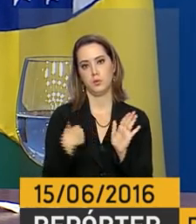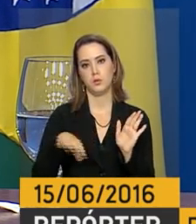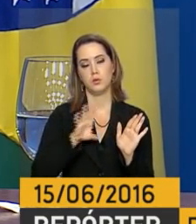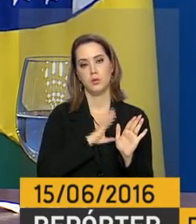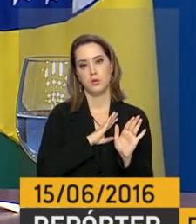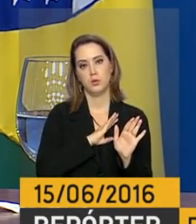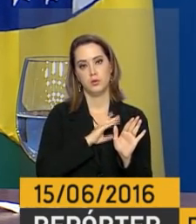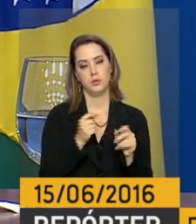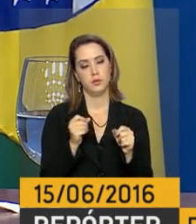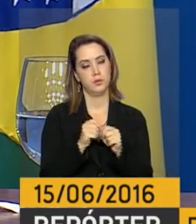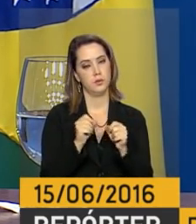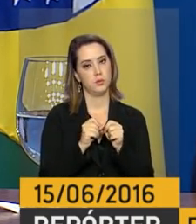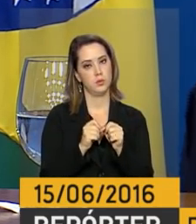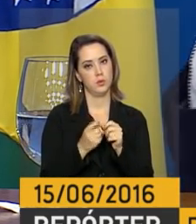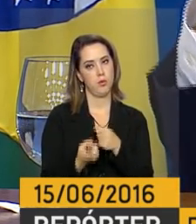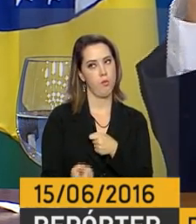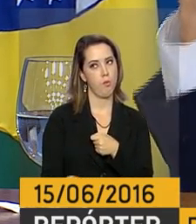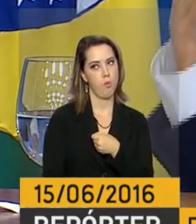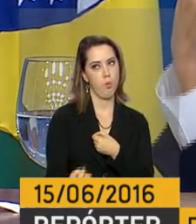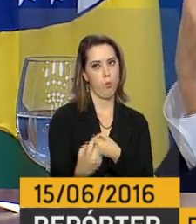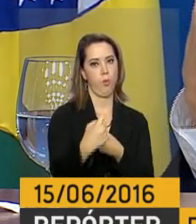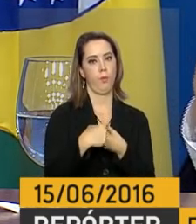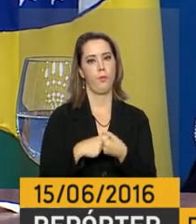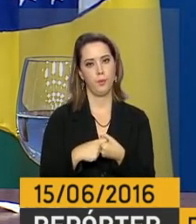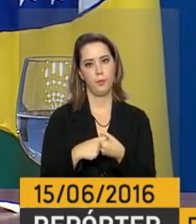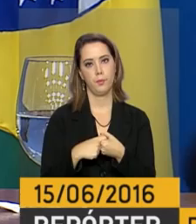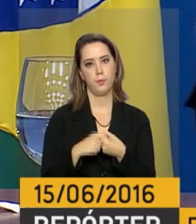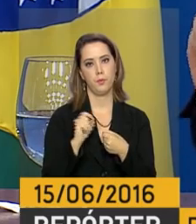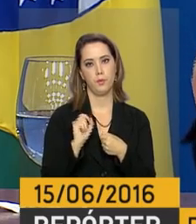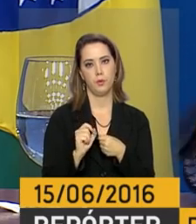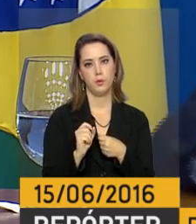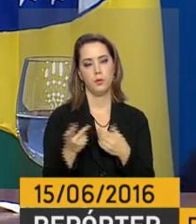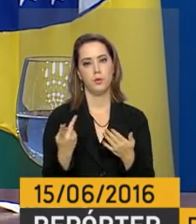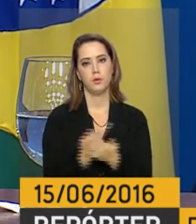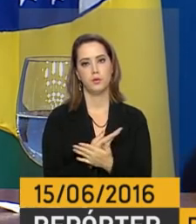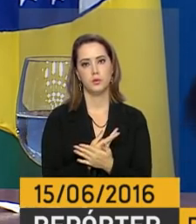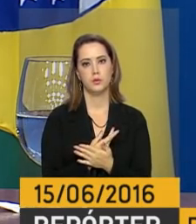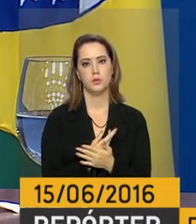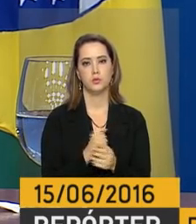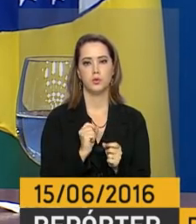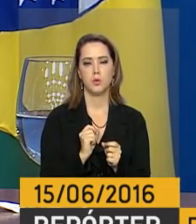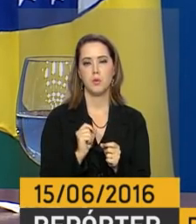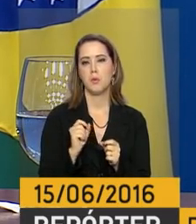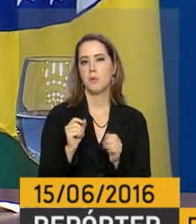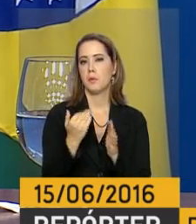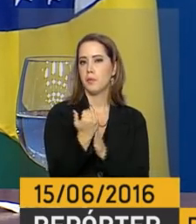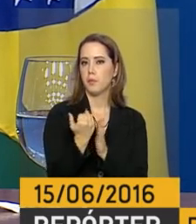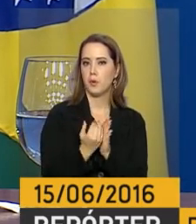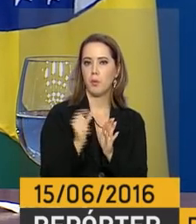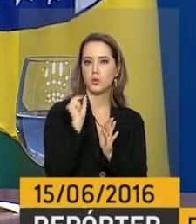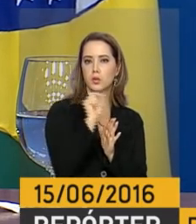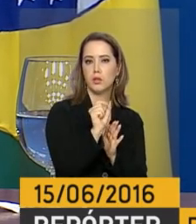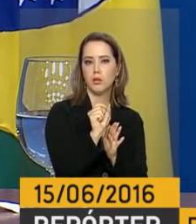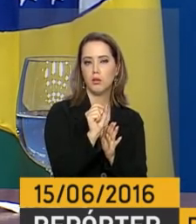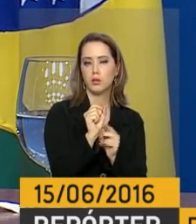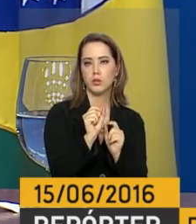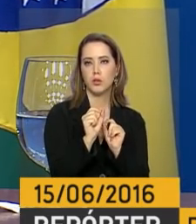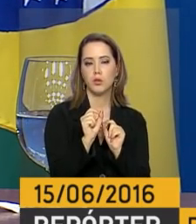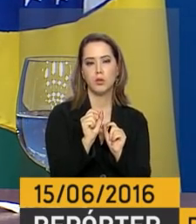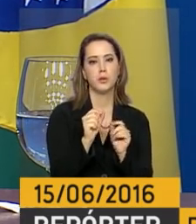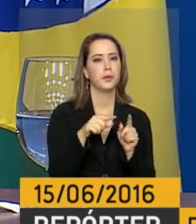foi o caminho invertido, como se fez muitas vezes nas últimas décadas, com medidas pontuais. Pega um item ali